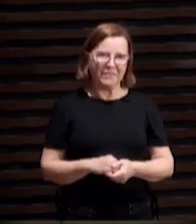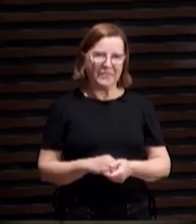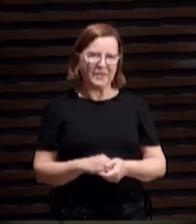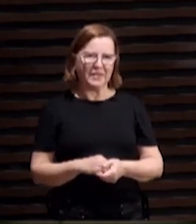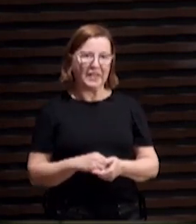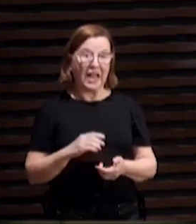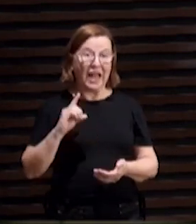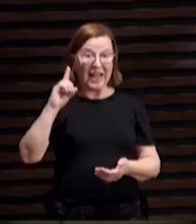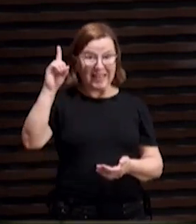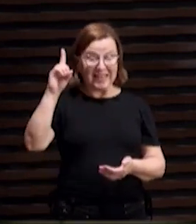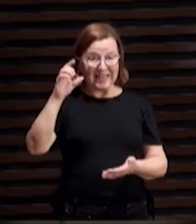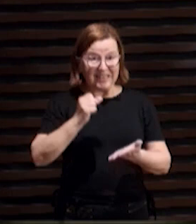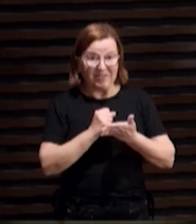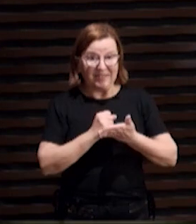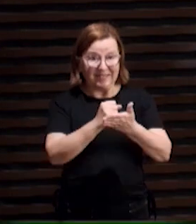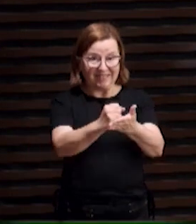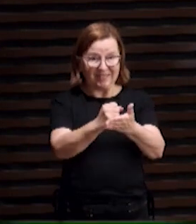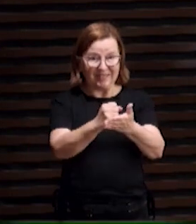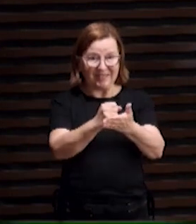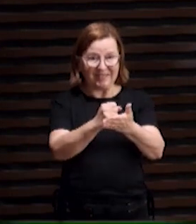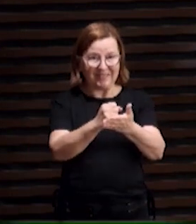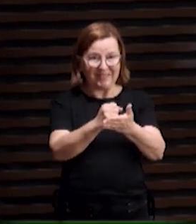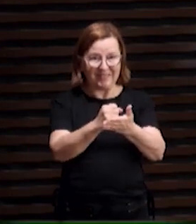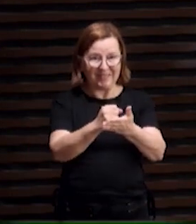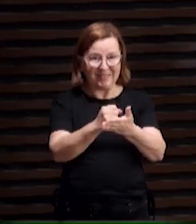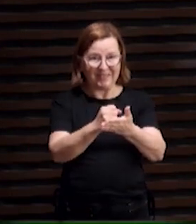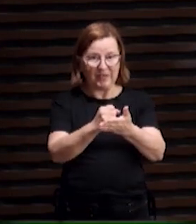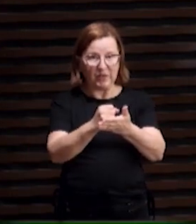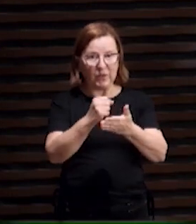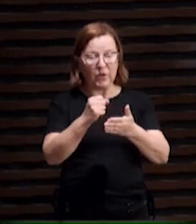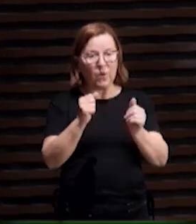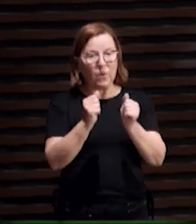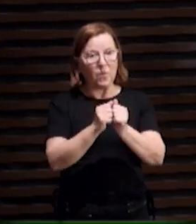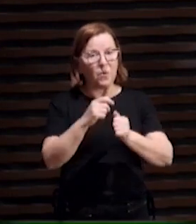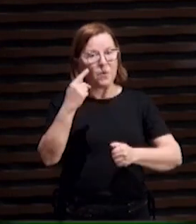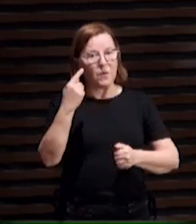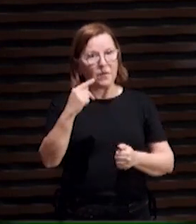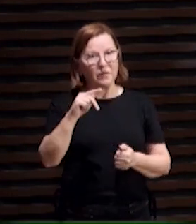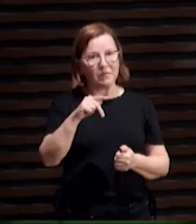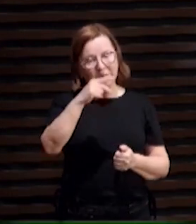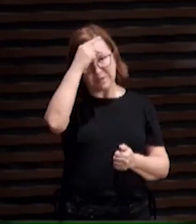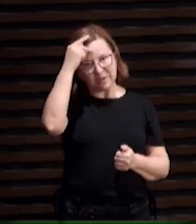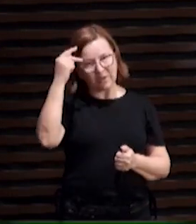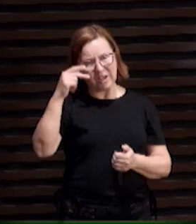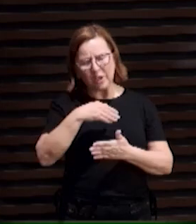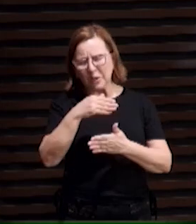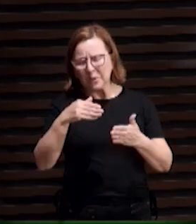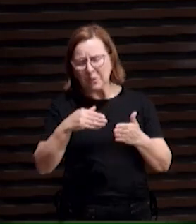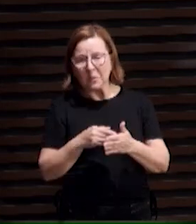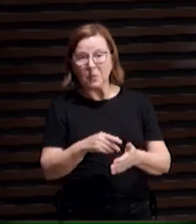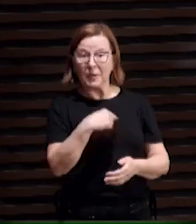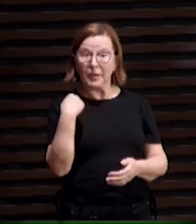aquele que supre com o seu ser toda a necessidade dos